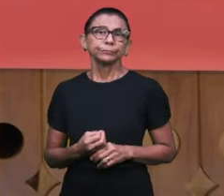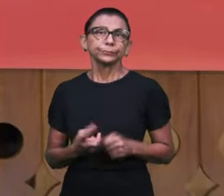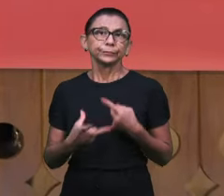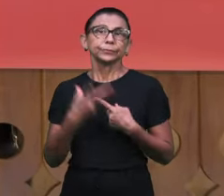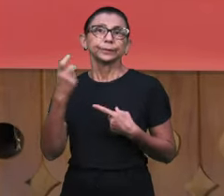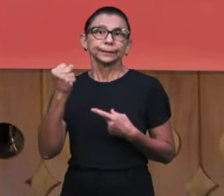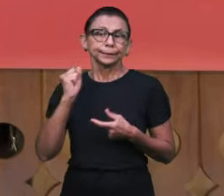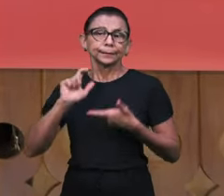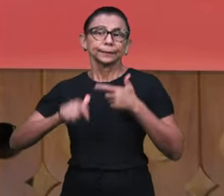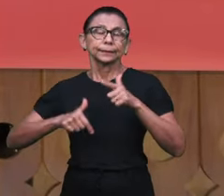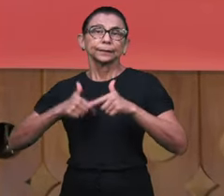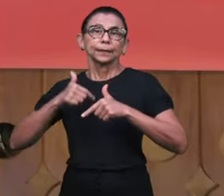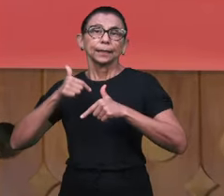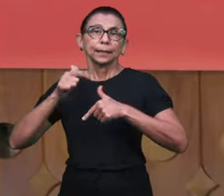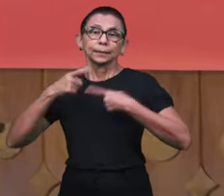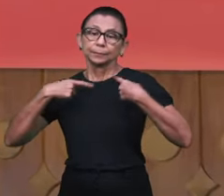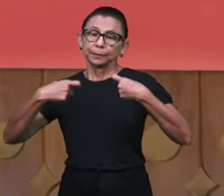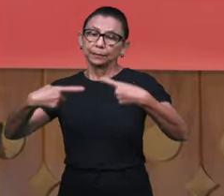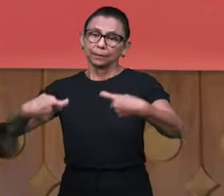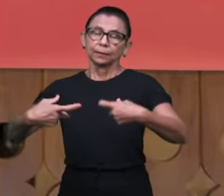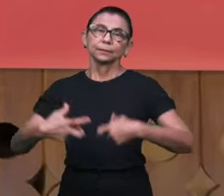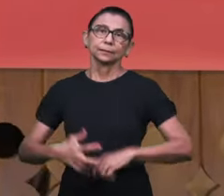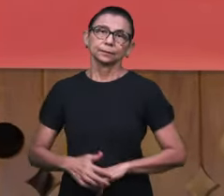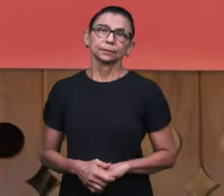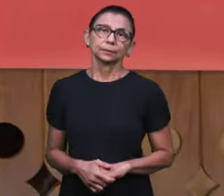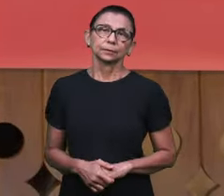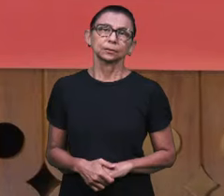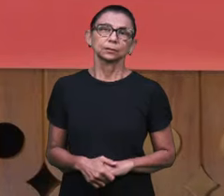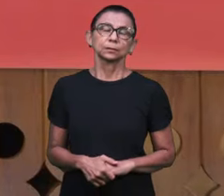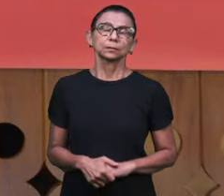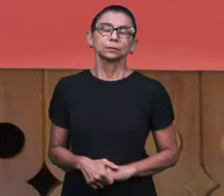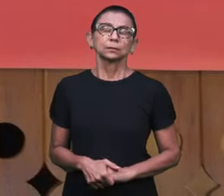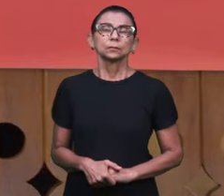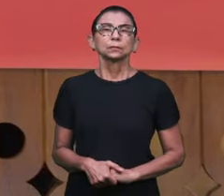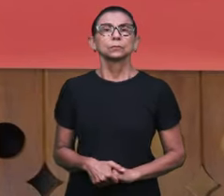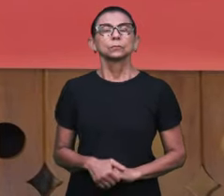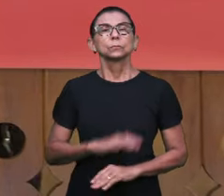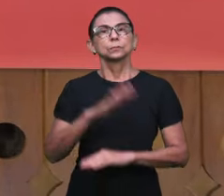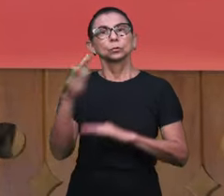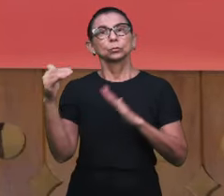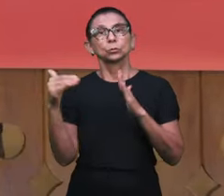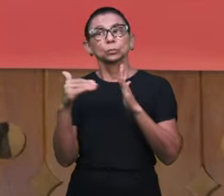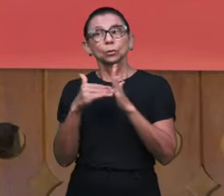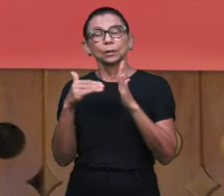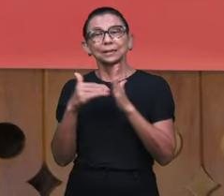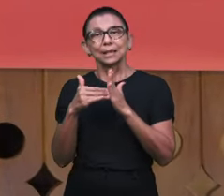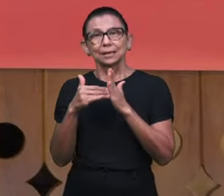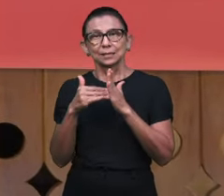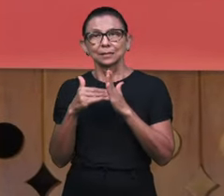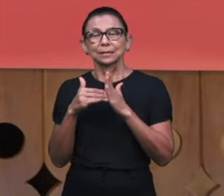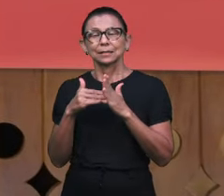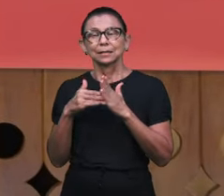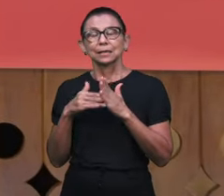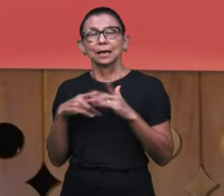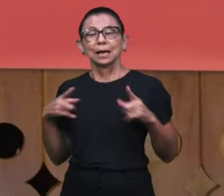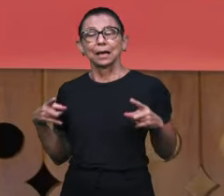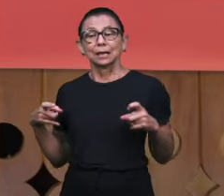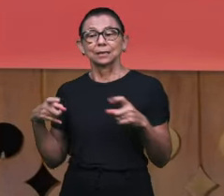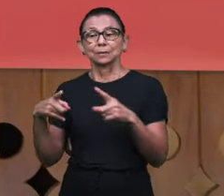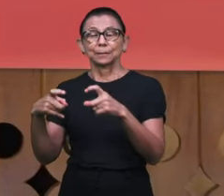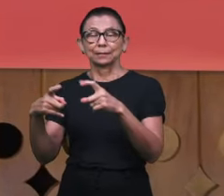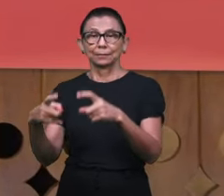batalhas, todas elas que se realizava com o povo devia